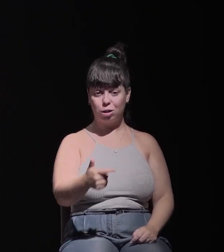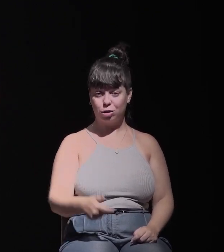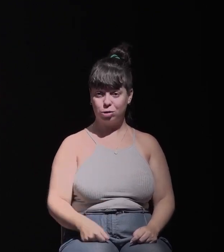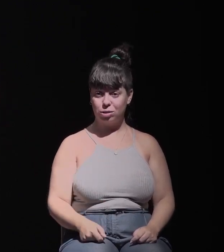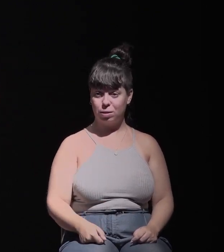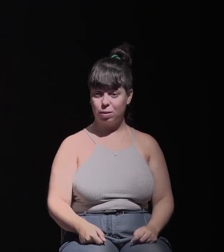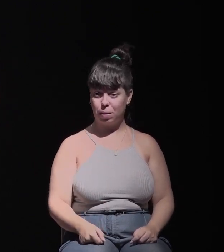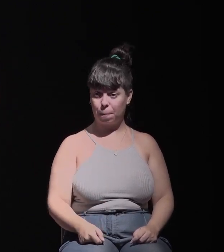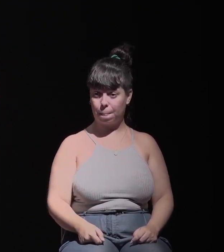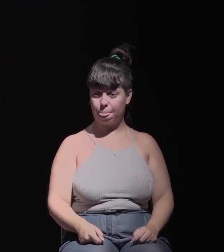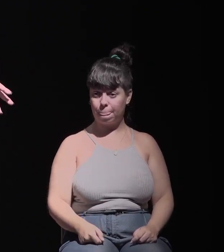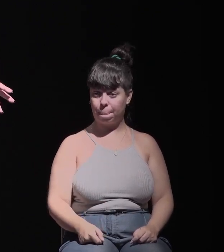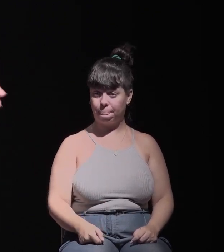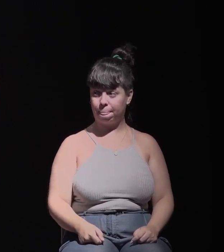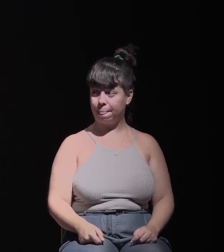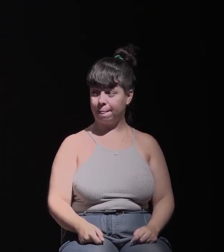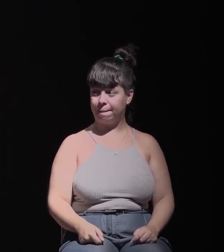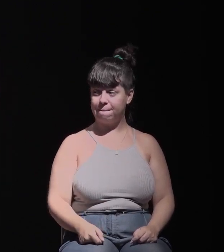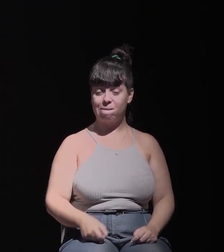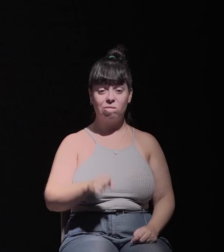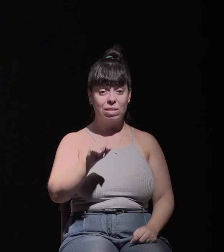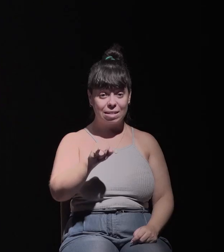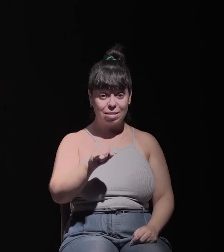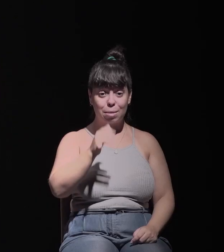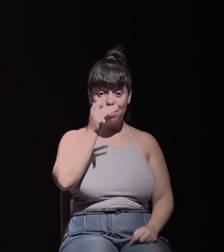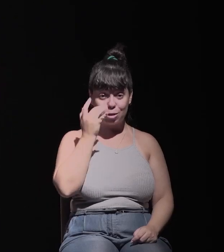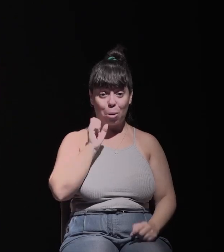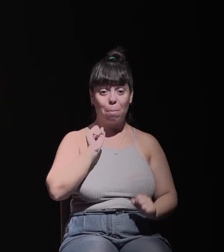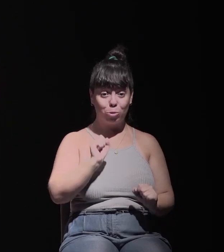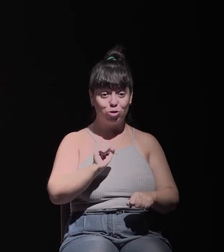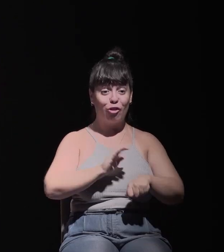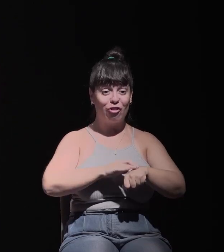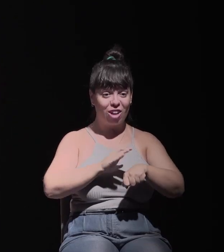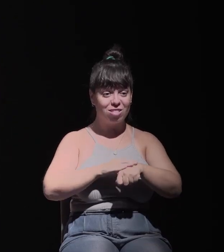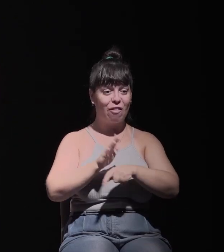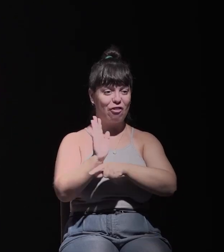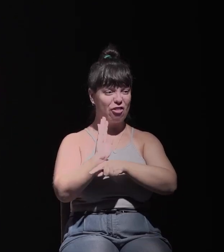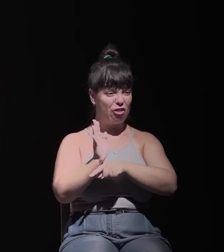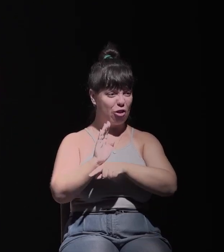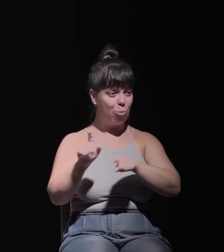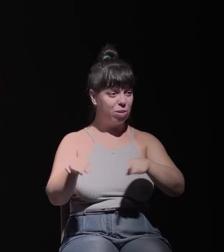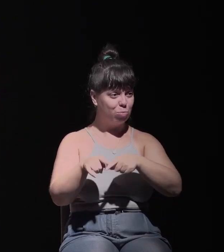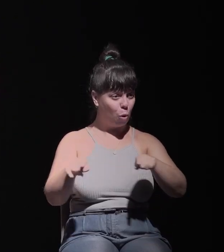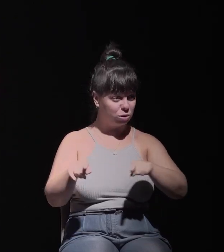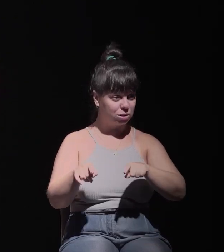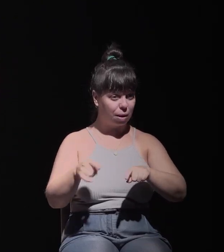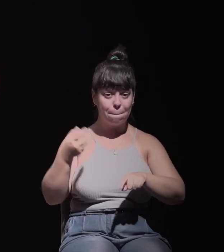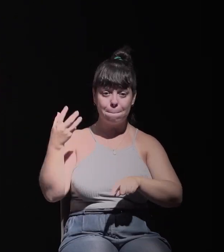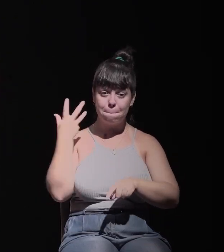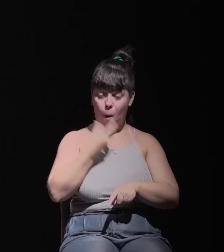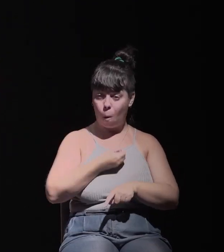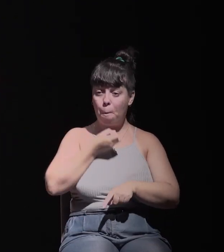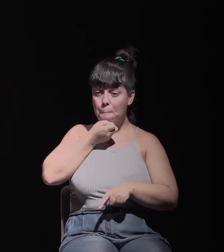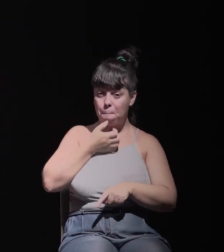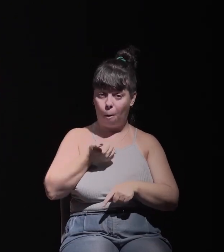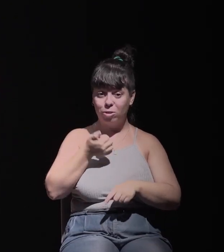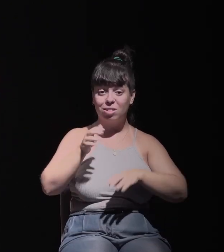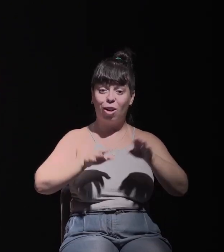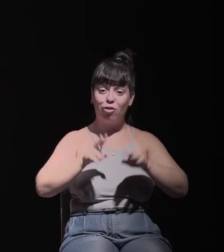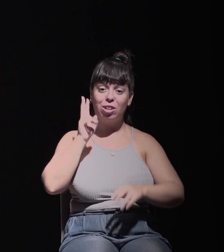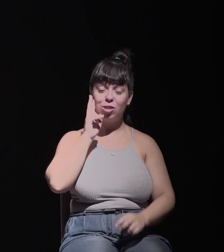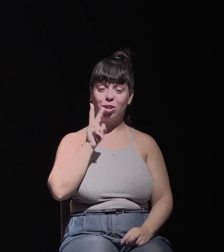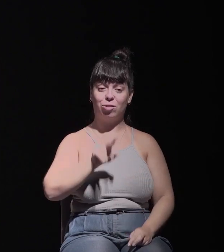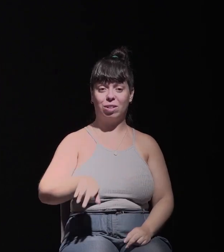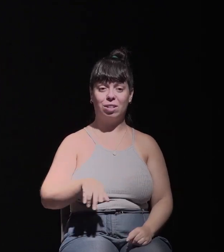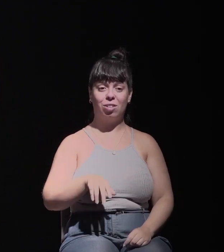desobedecer, podia fazer trilha sonora de filme bom, de filme bacana, talvez as coisas fossem diferentes. Talvez os alunos de